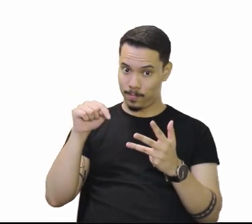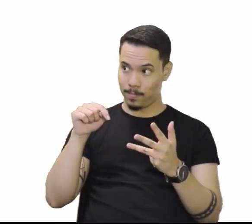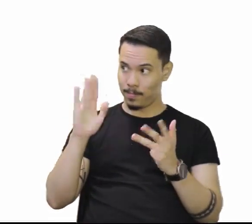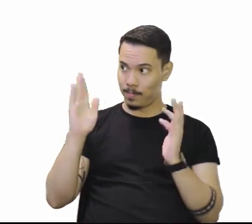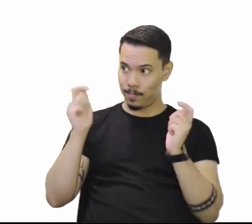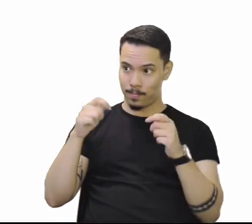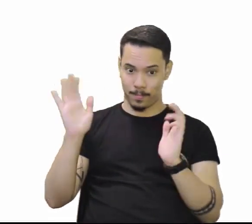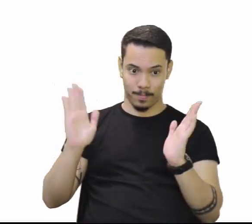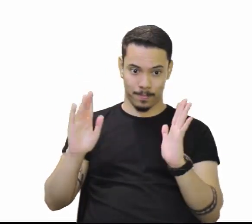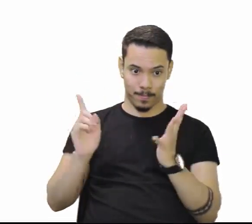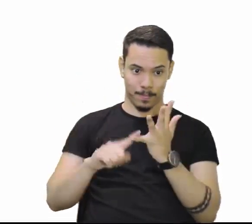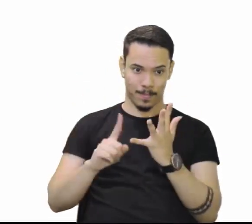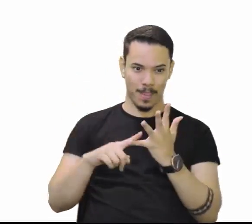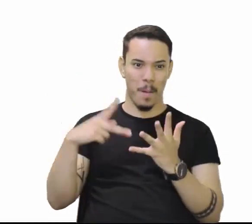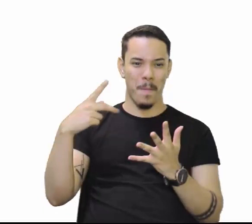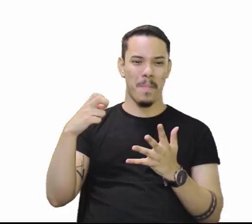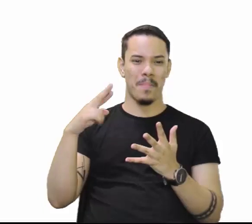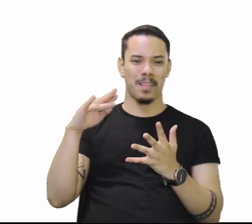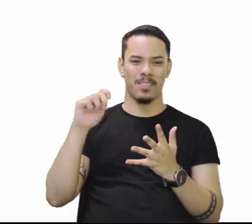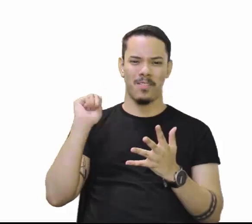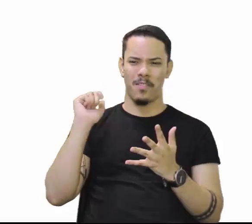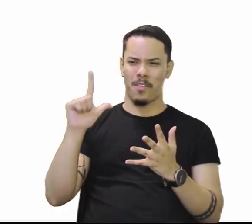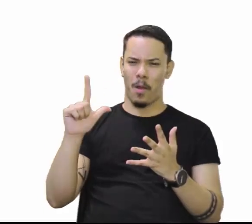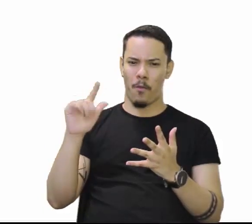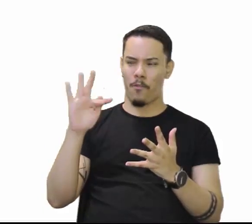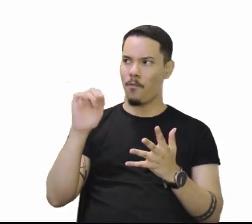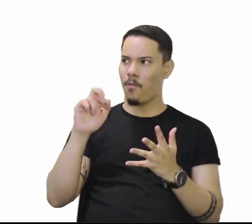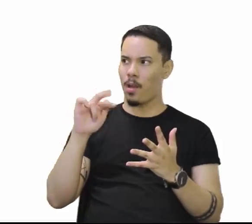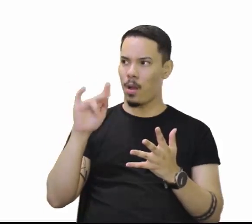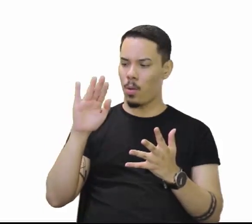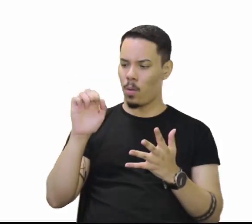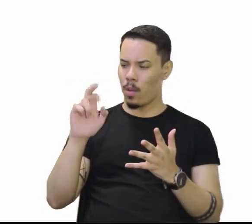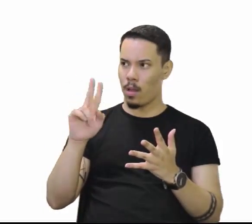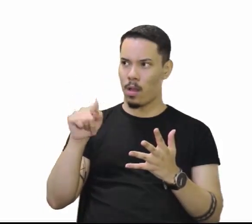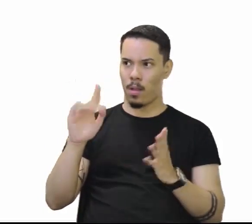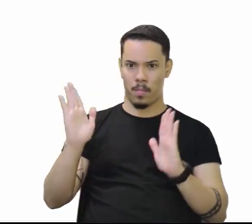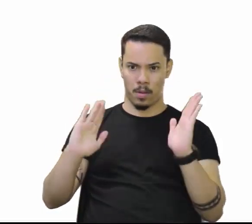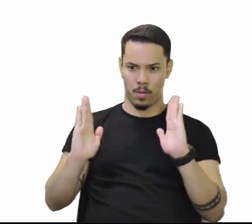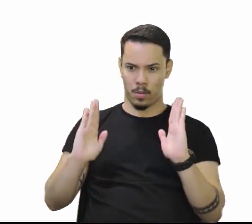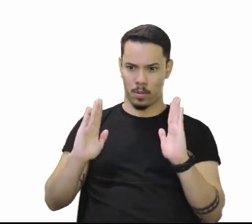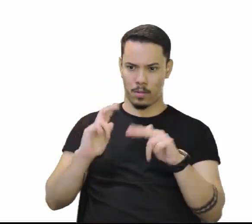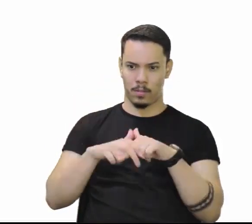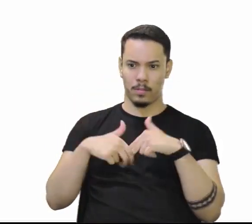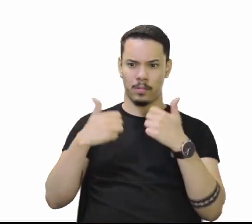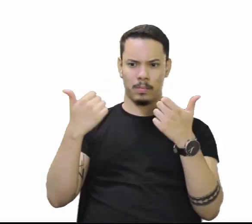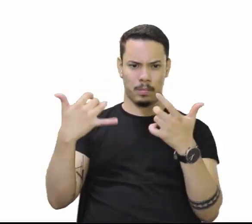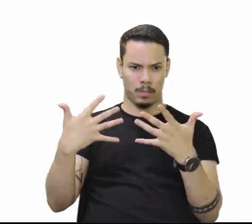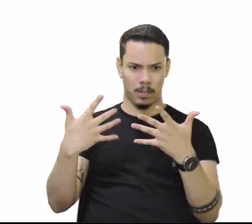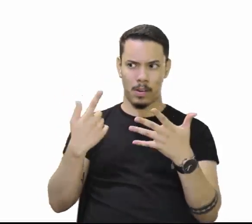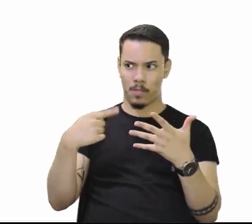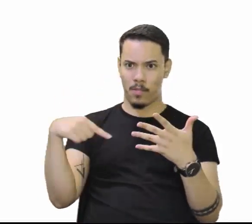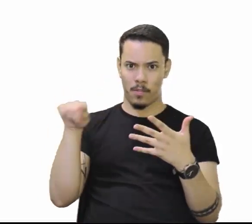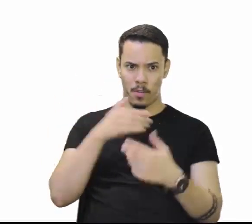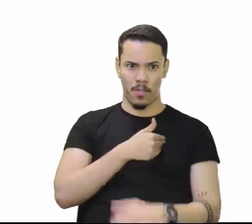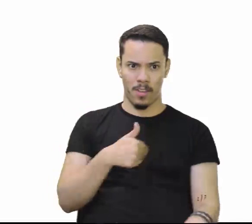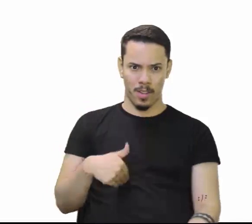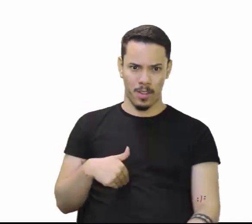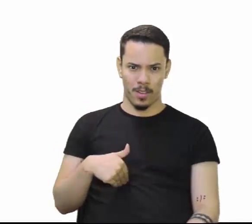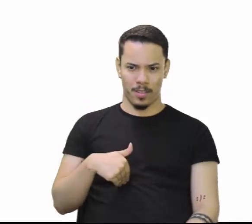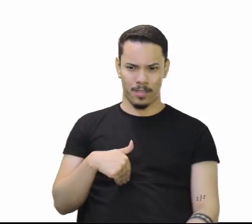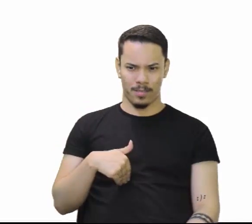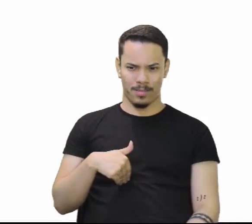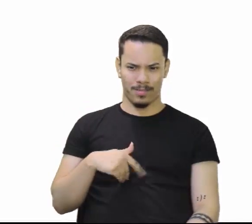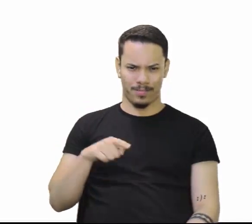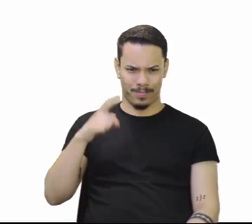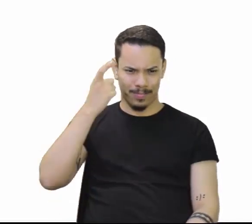período. Percival Farquhar é do período. Quer dizer, a pergunta é o seguinte: Percival Farquhar foi governador do estado